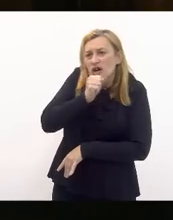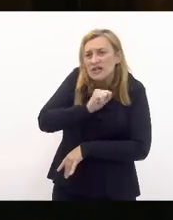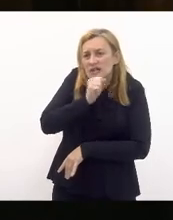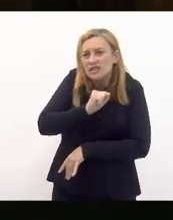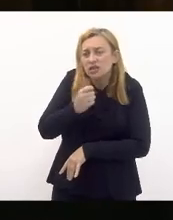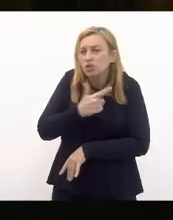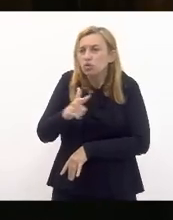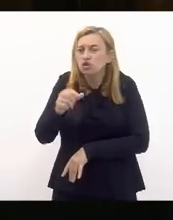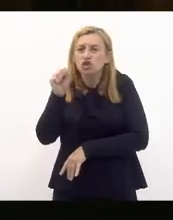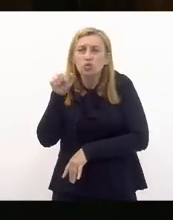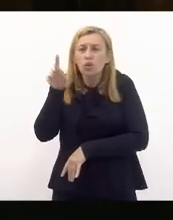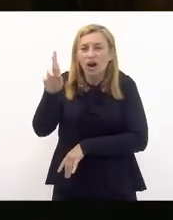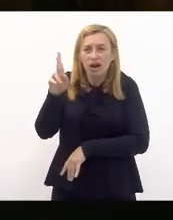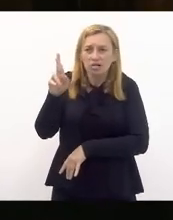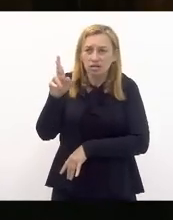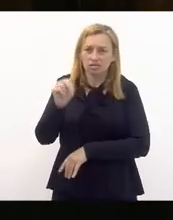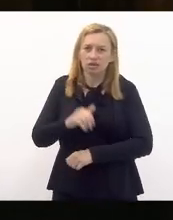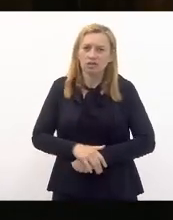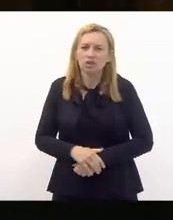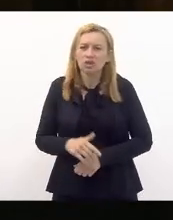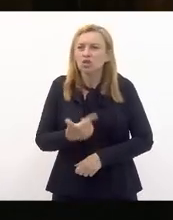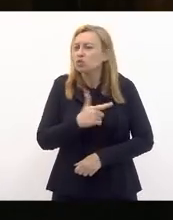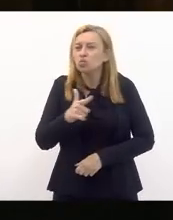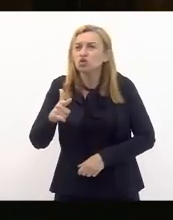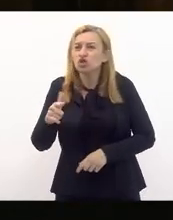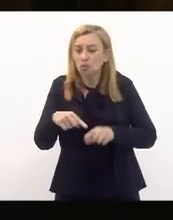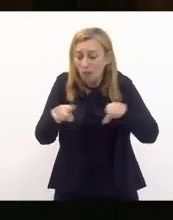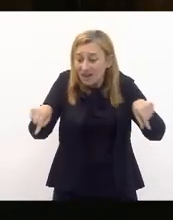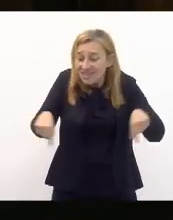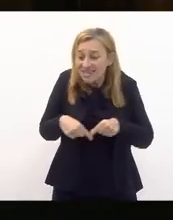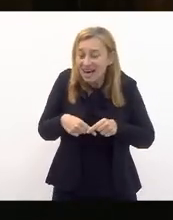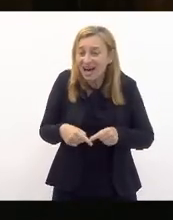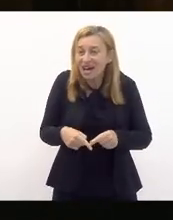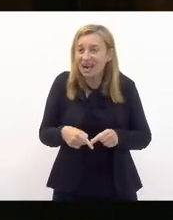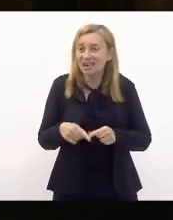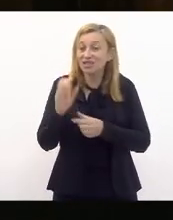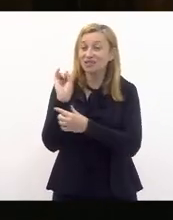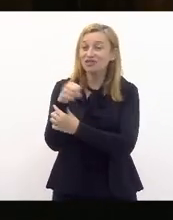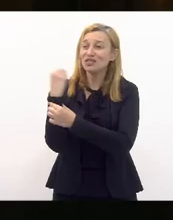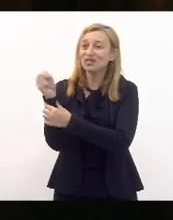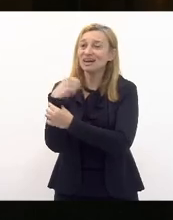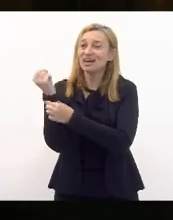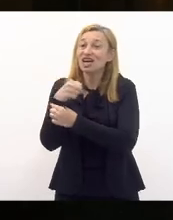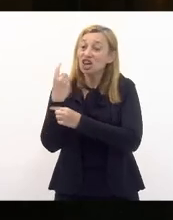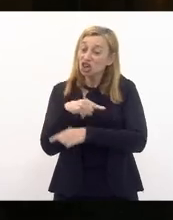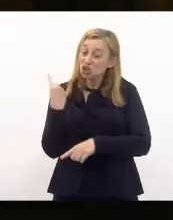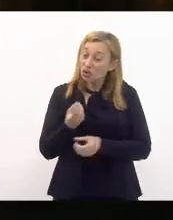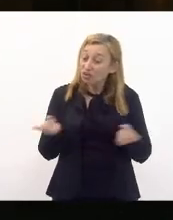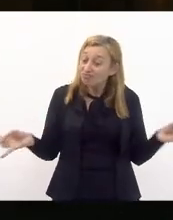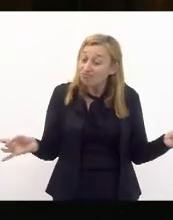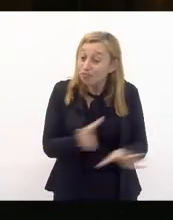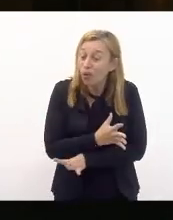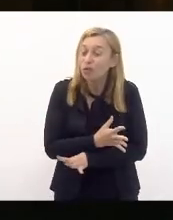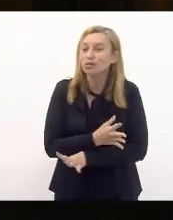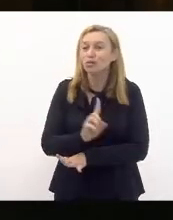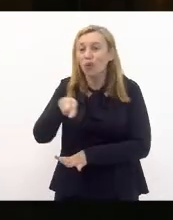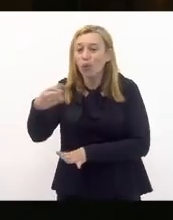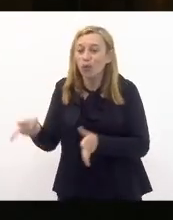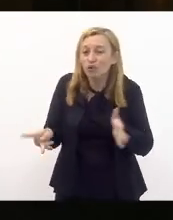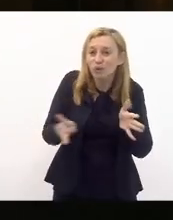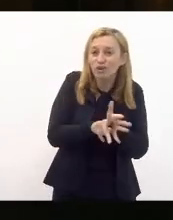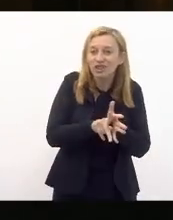ali não tinham um ar condicionado não tinha uma sala de fisioterapia e nós deixamos pronto com outros projetos